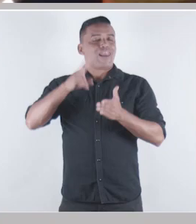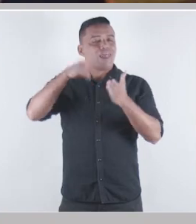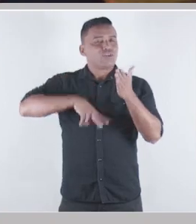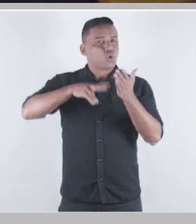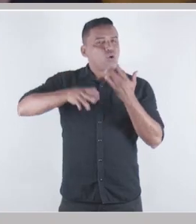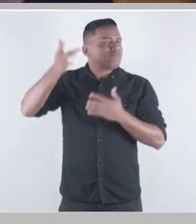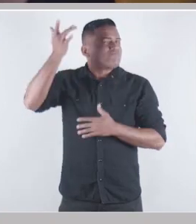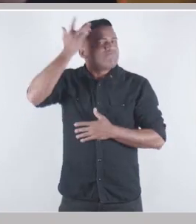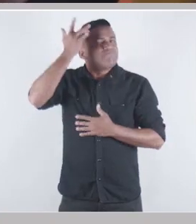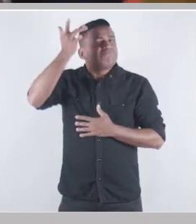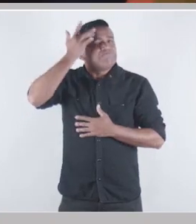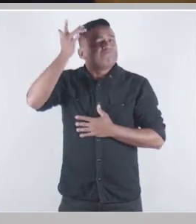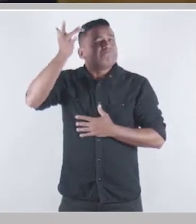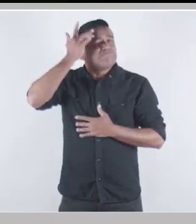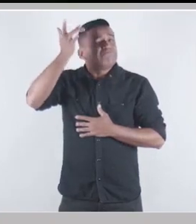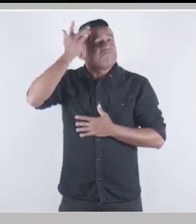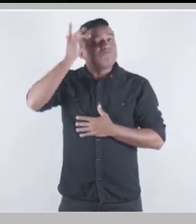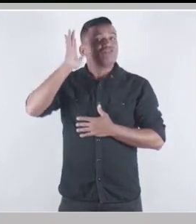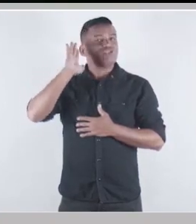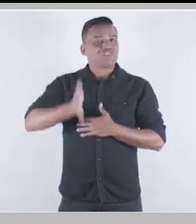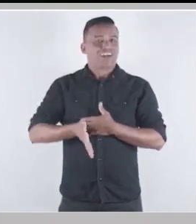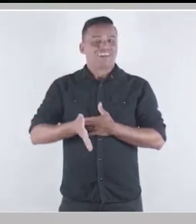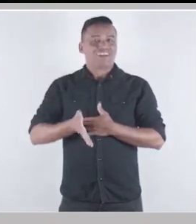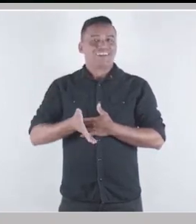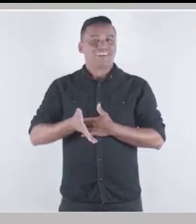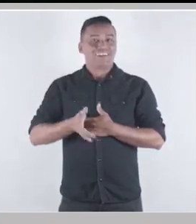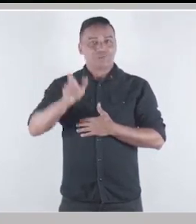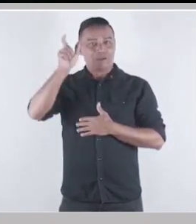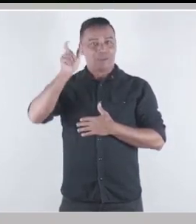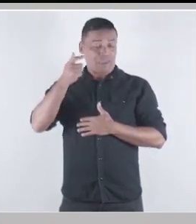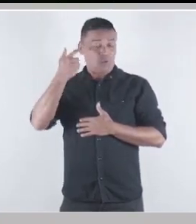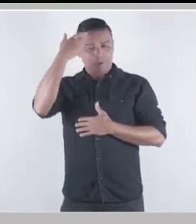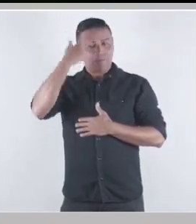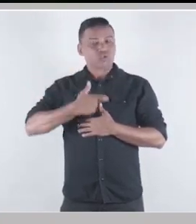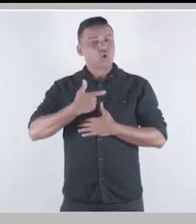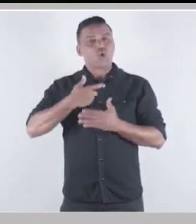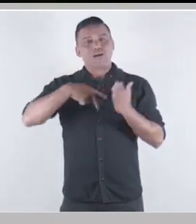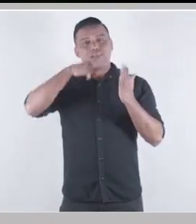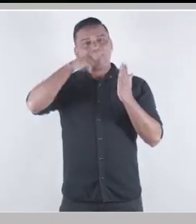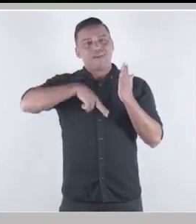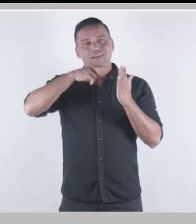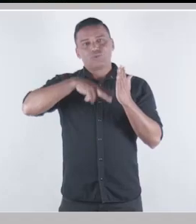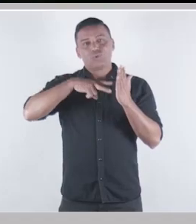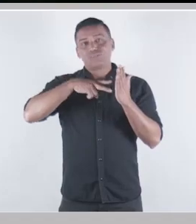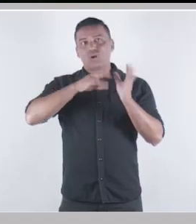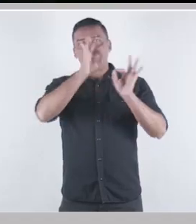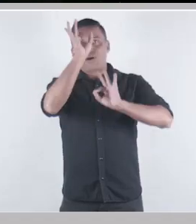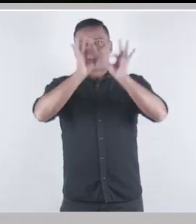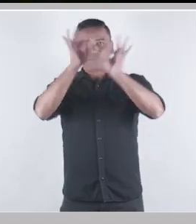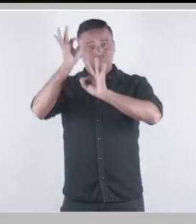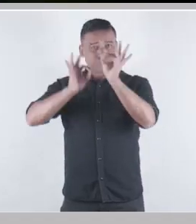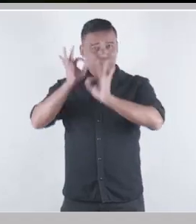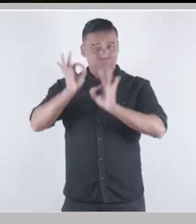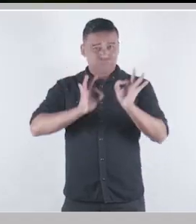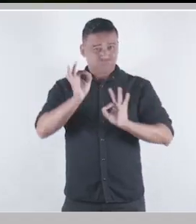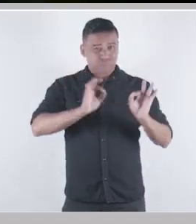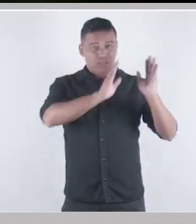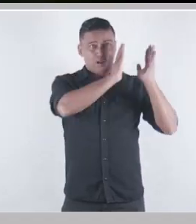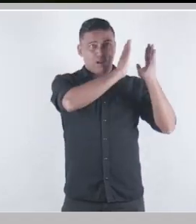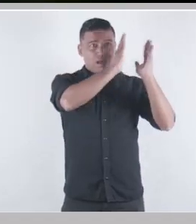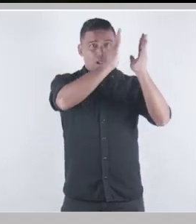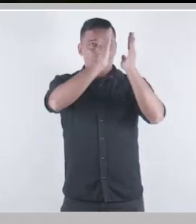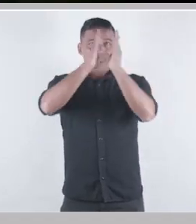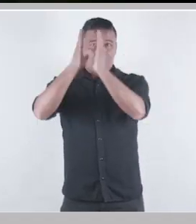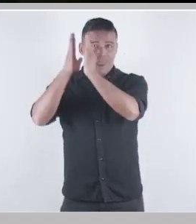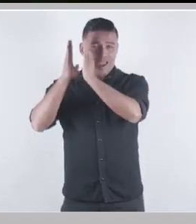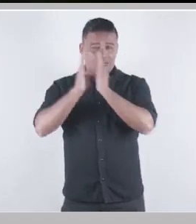consciente, um leitor também que reprograma a sua coleção, né. Eh, Nem